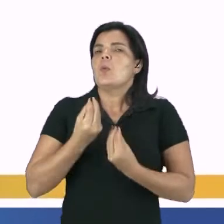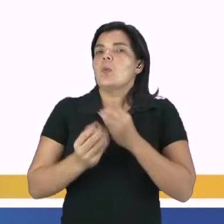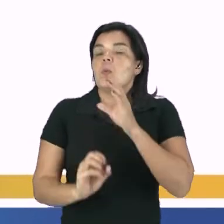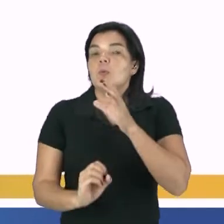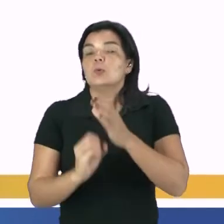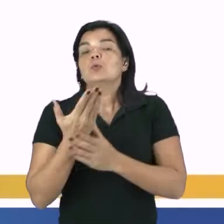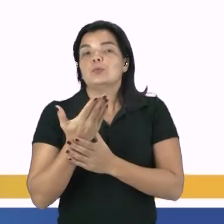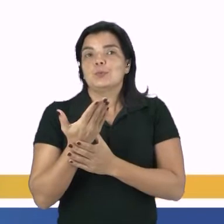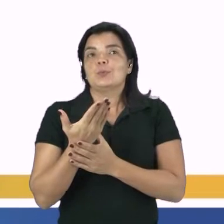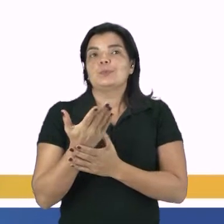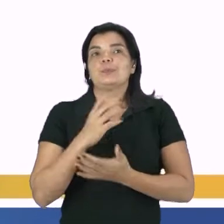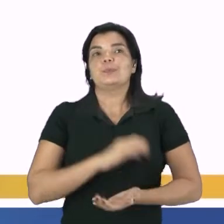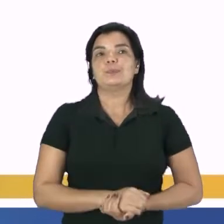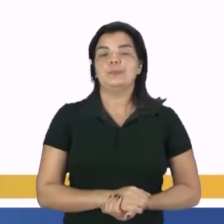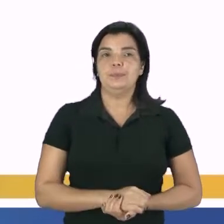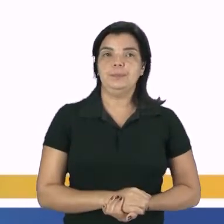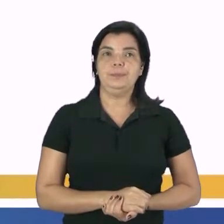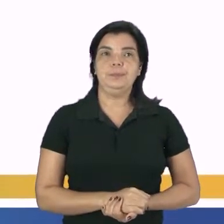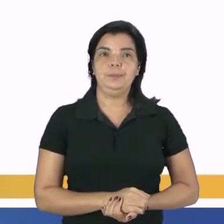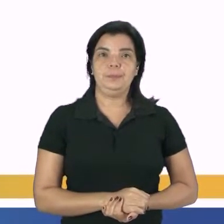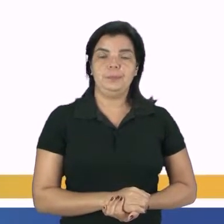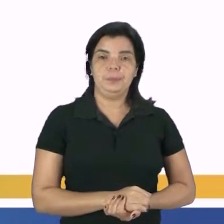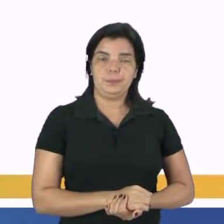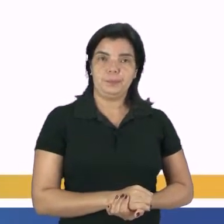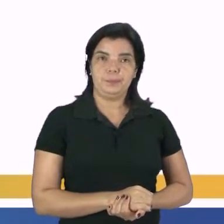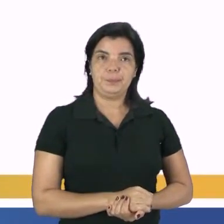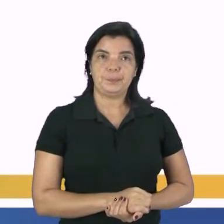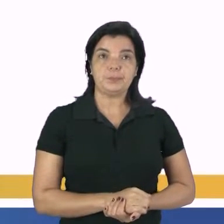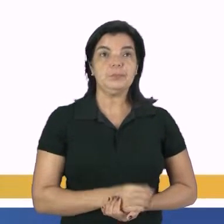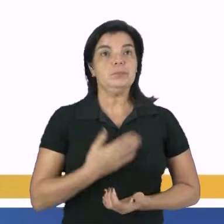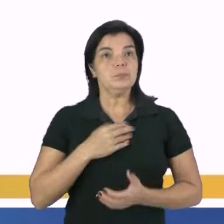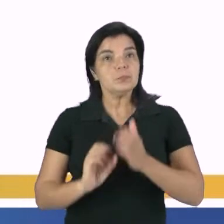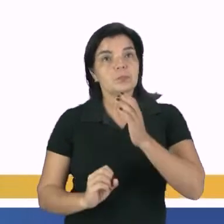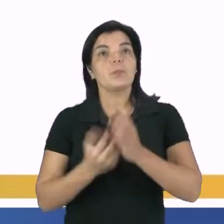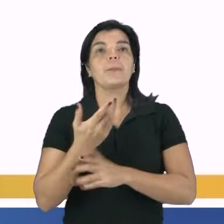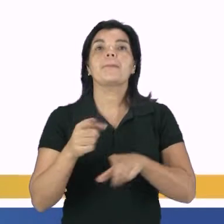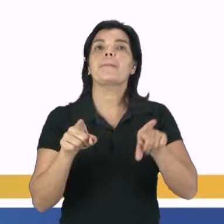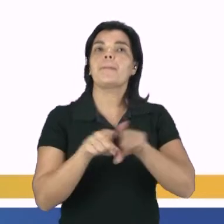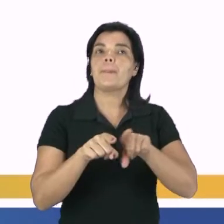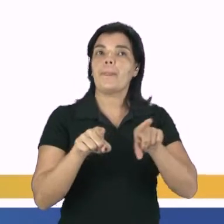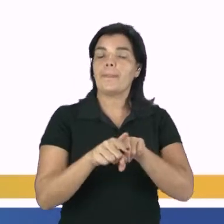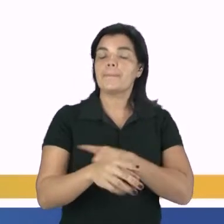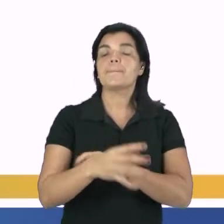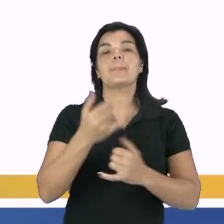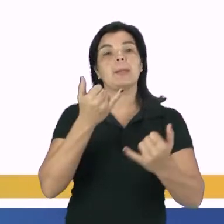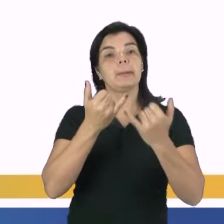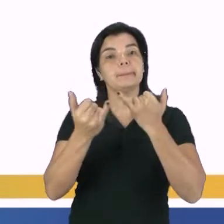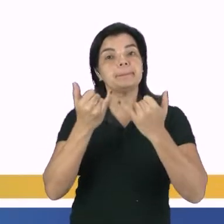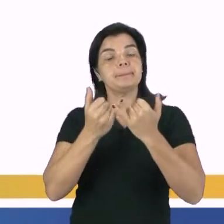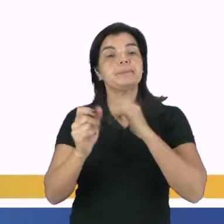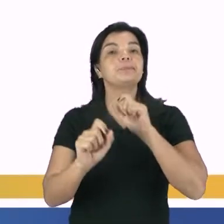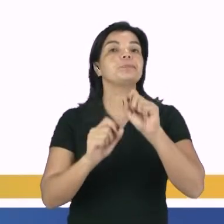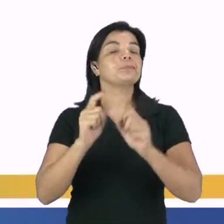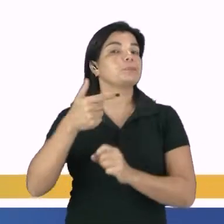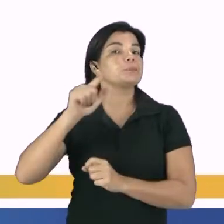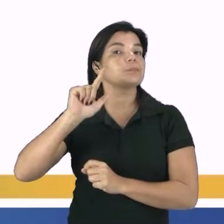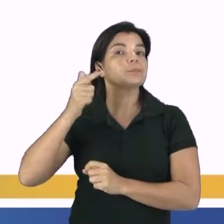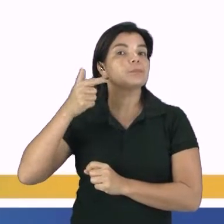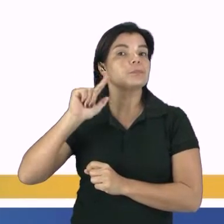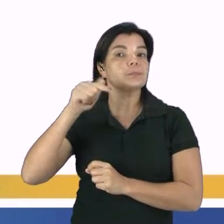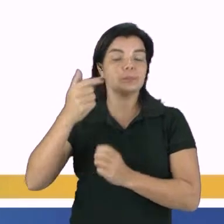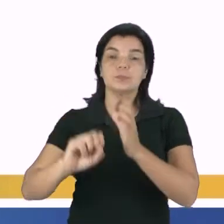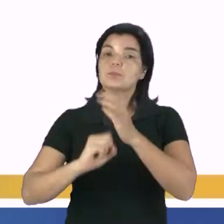gente destacar? Em relação à reprodução das gimnospermas, ela é bastante parecida com as outras